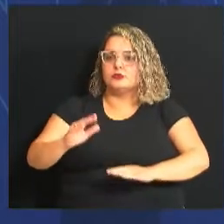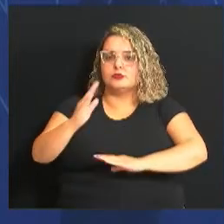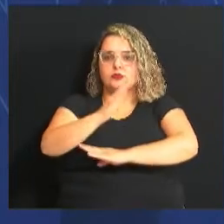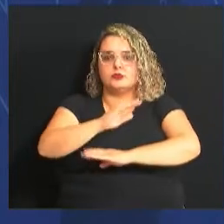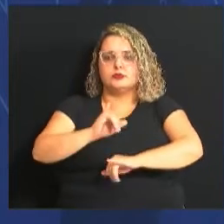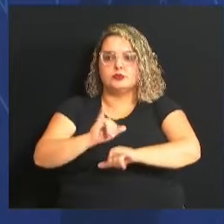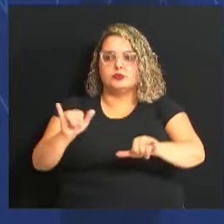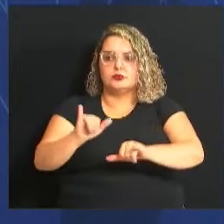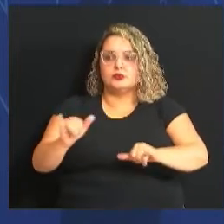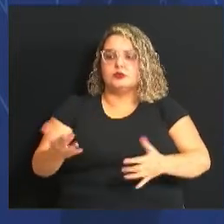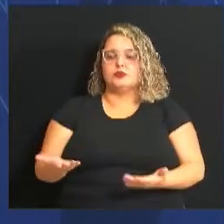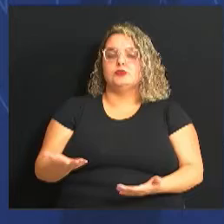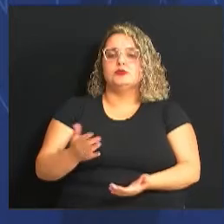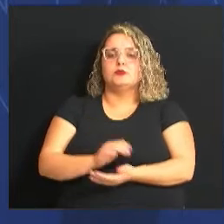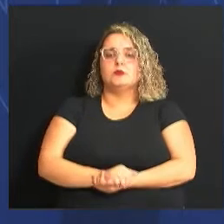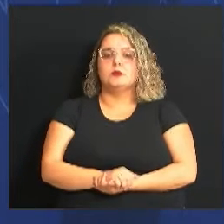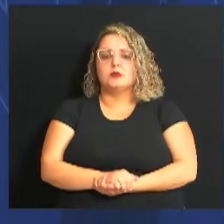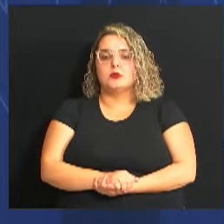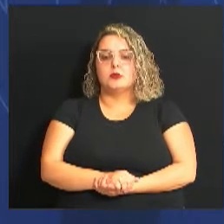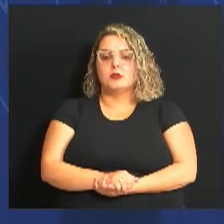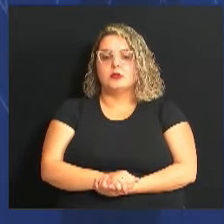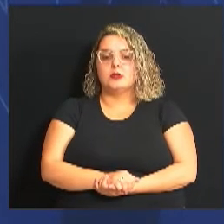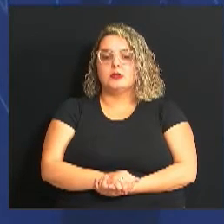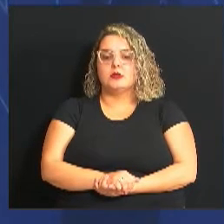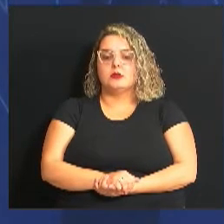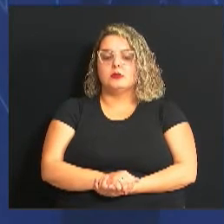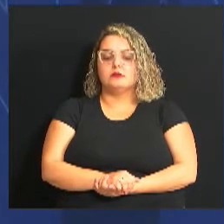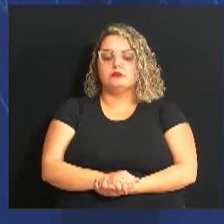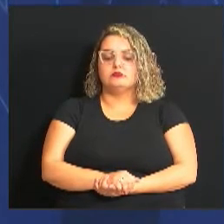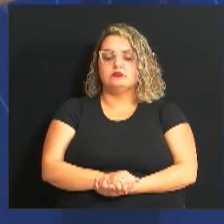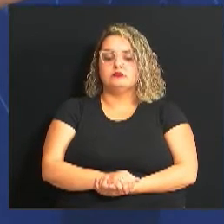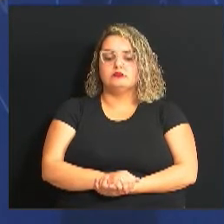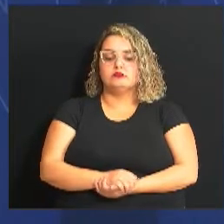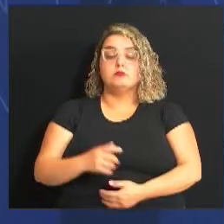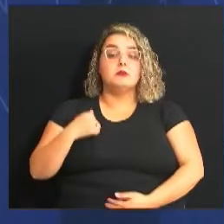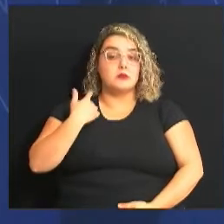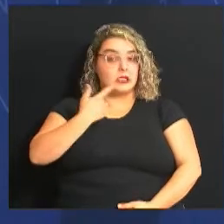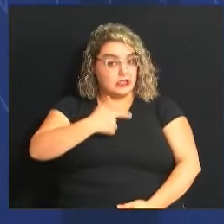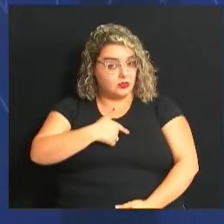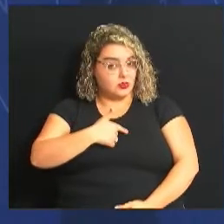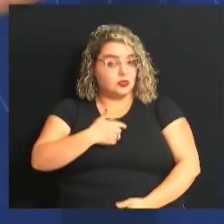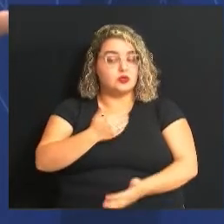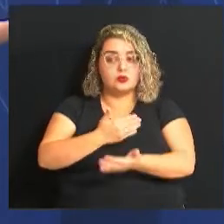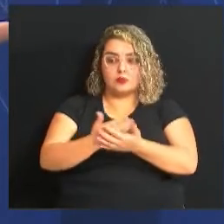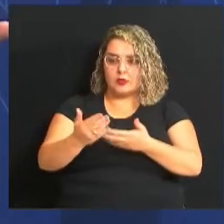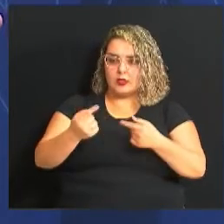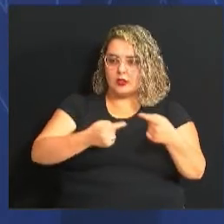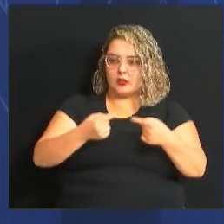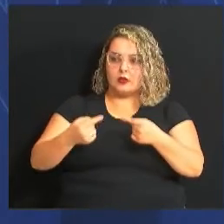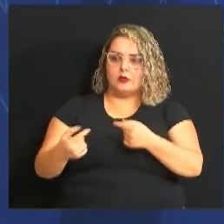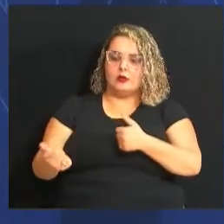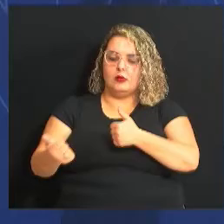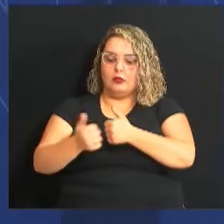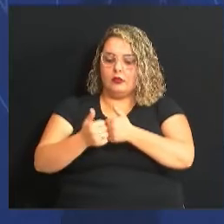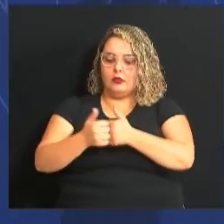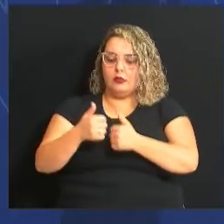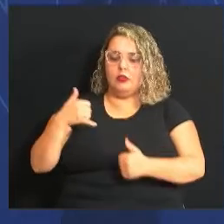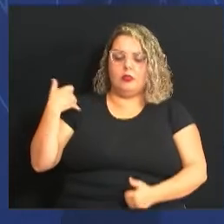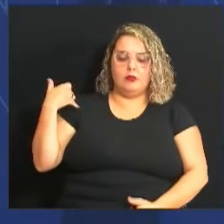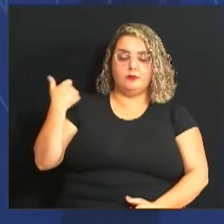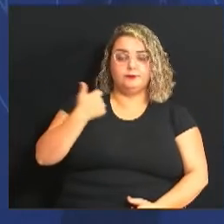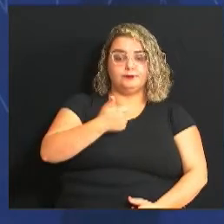Câmara Notícia. E para nós iniciarmos, né, perto dos 12 anos é